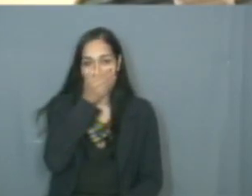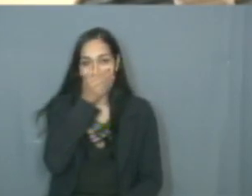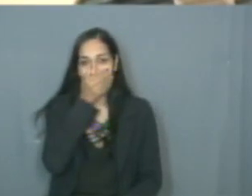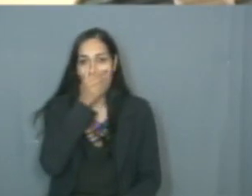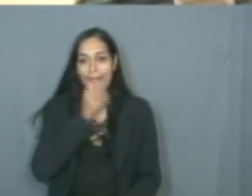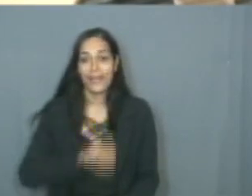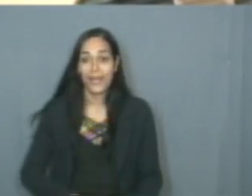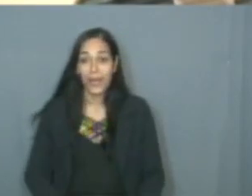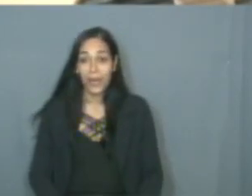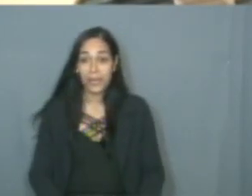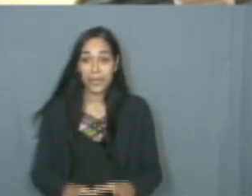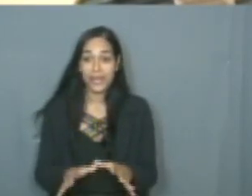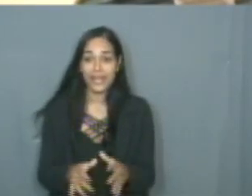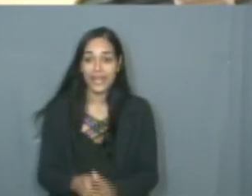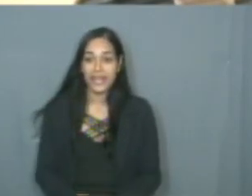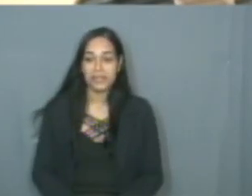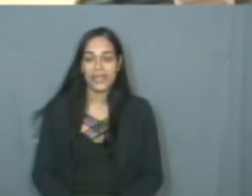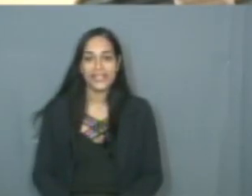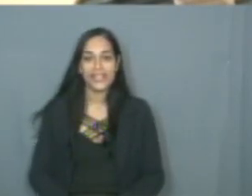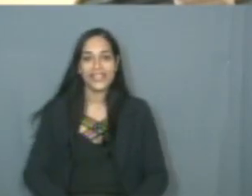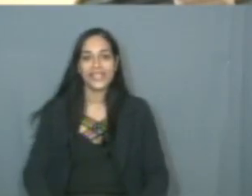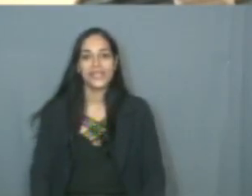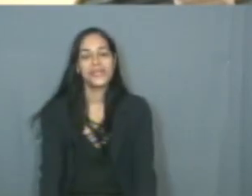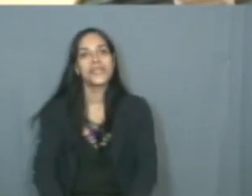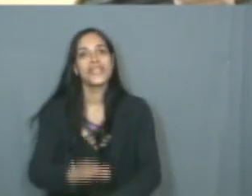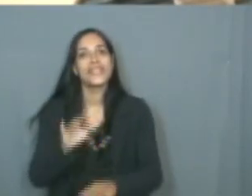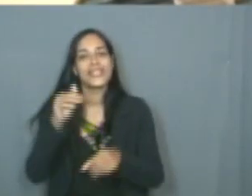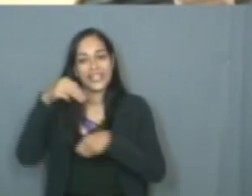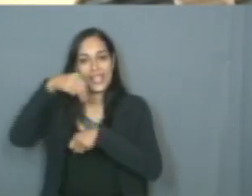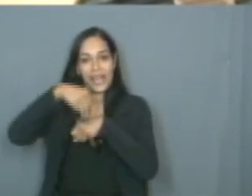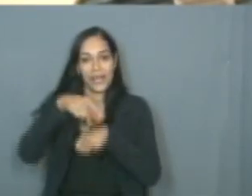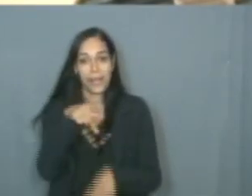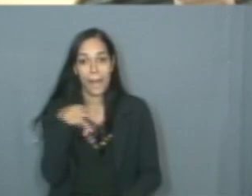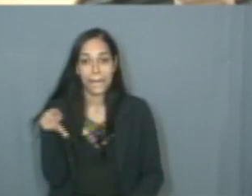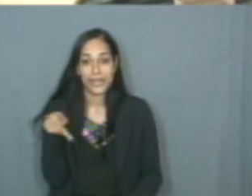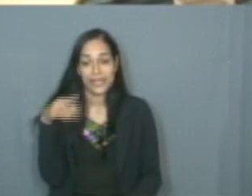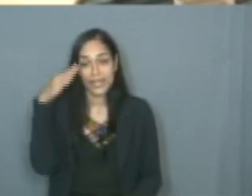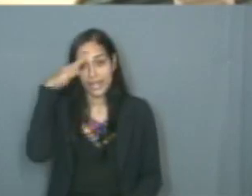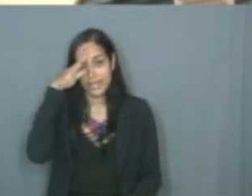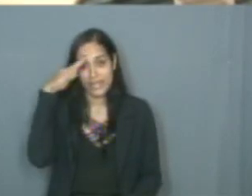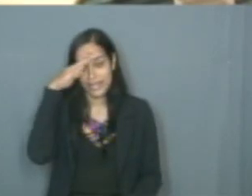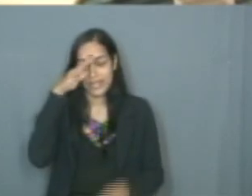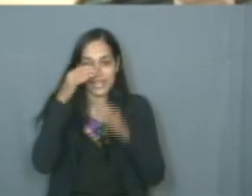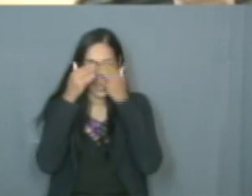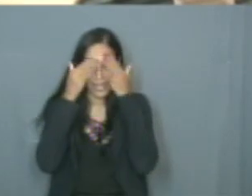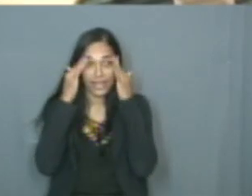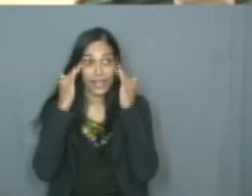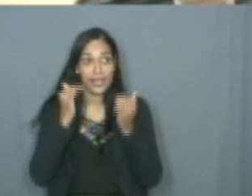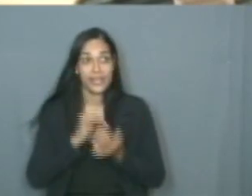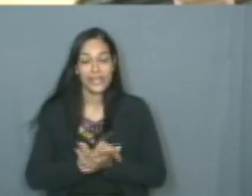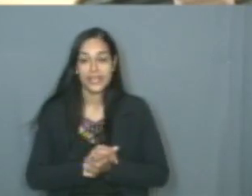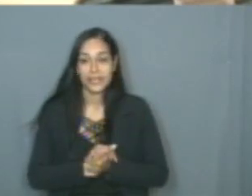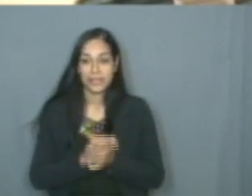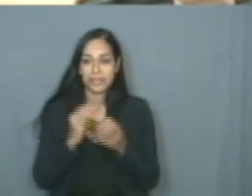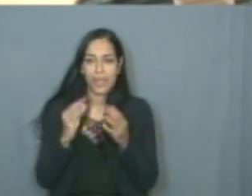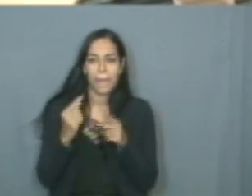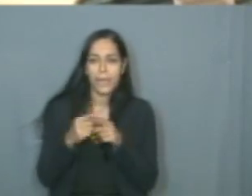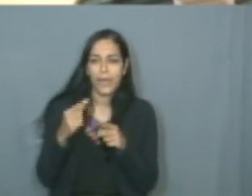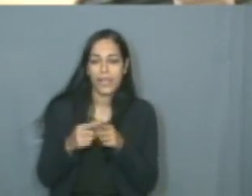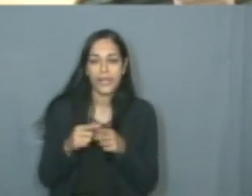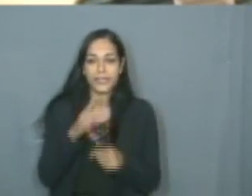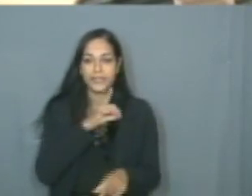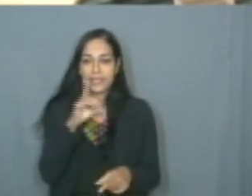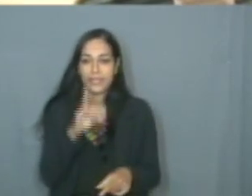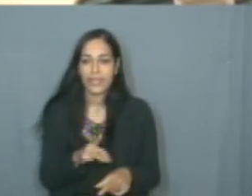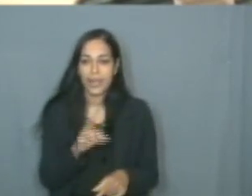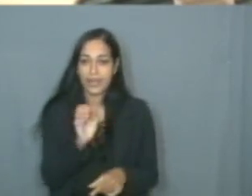Então fica o questionamento, se a culpa é do presidente Bolsonaro, por que os deputados federais de esquerda não assinaram a CPI. E